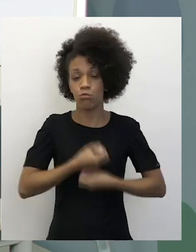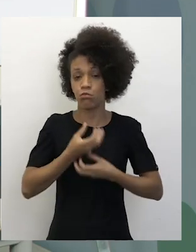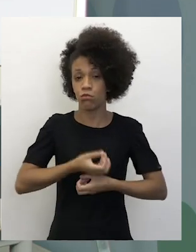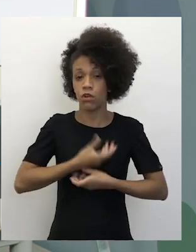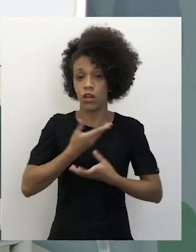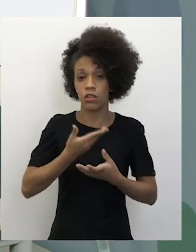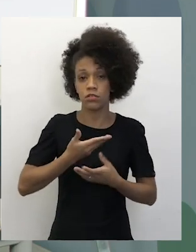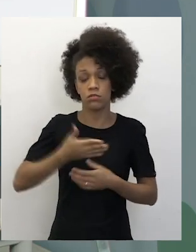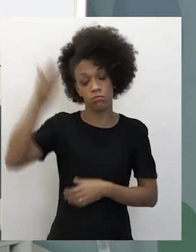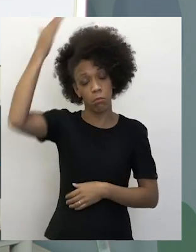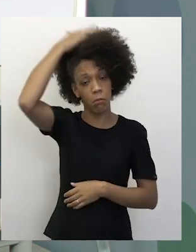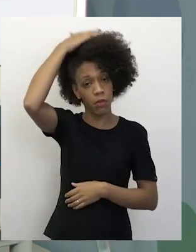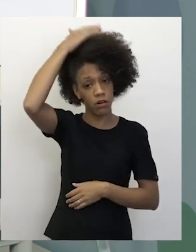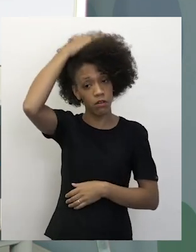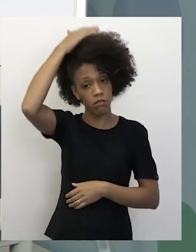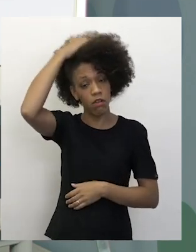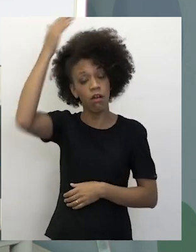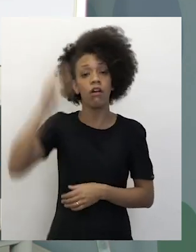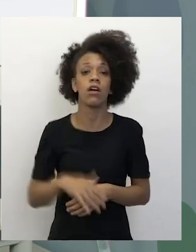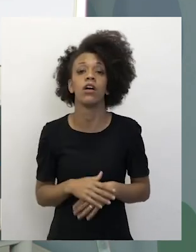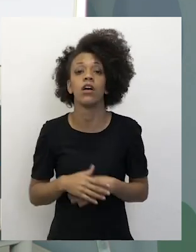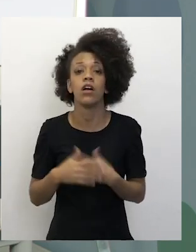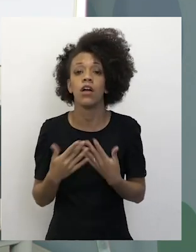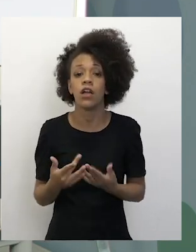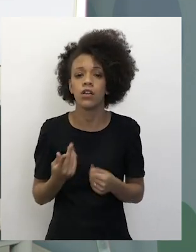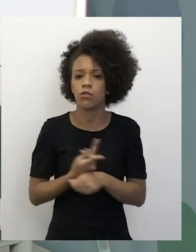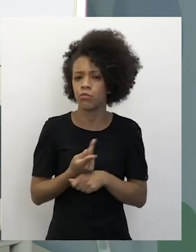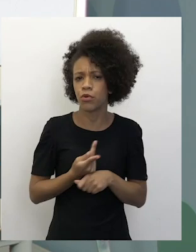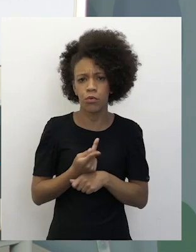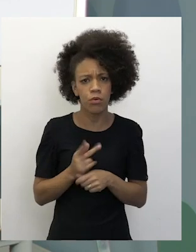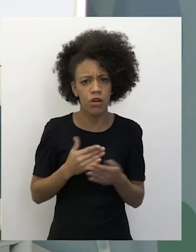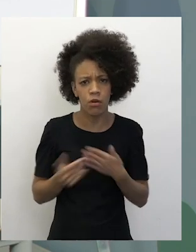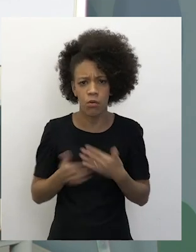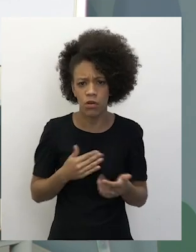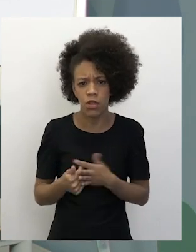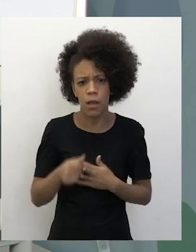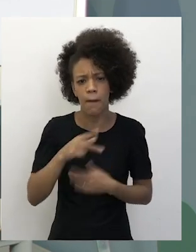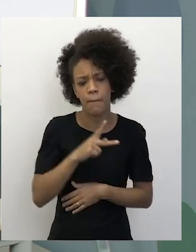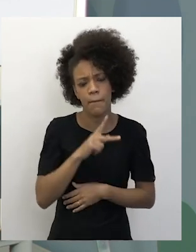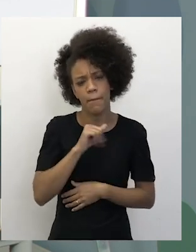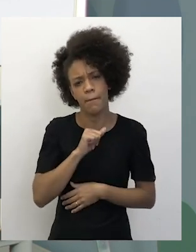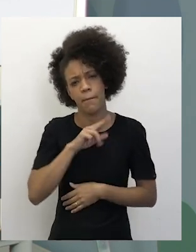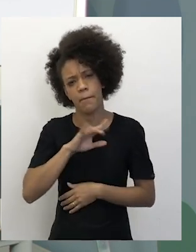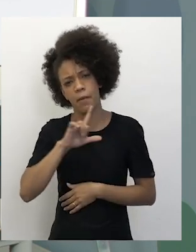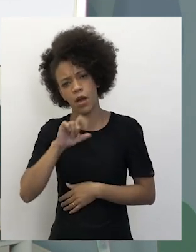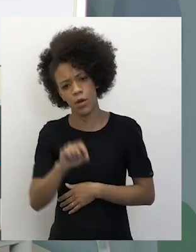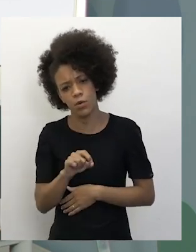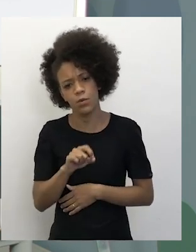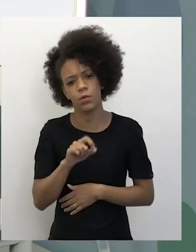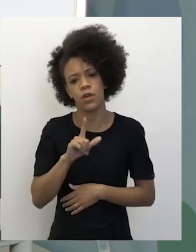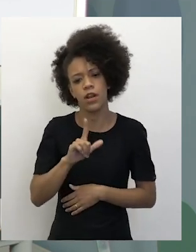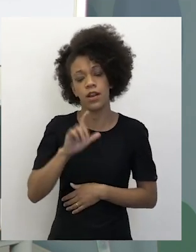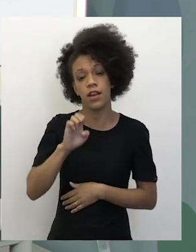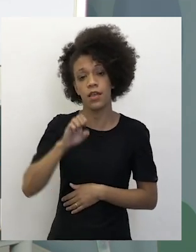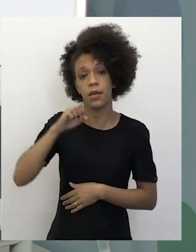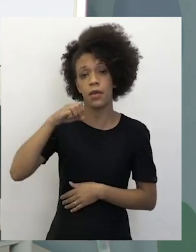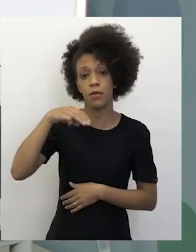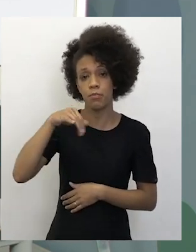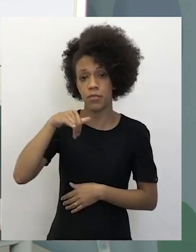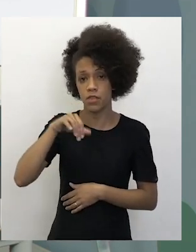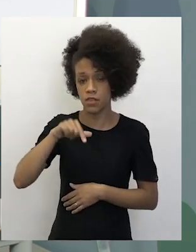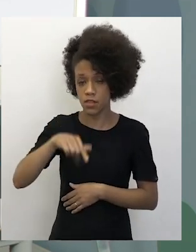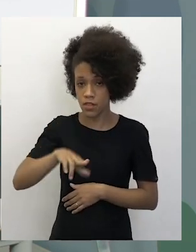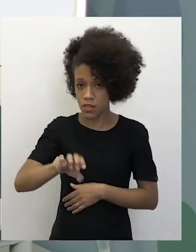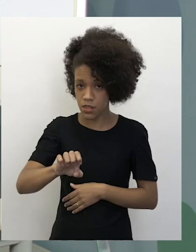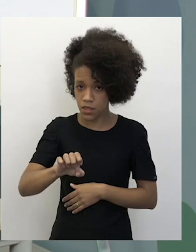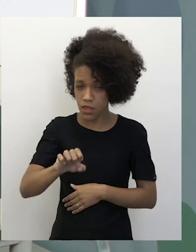Curitibano ele a contemporâneo procure qualquer coisa esse cara Paulo Leminski é maravilhoso maravilhoso ou foi o